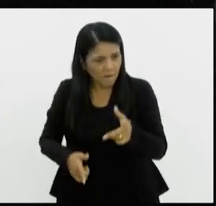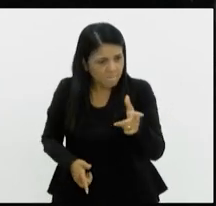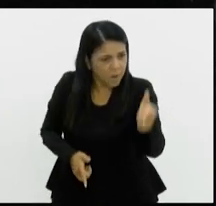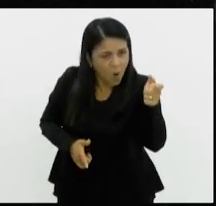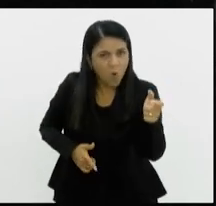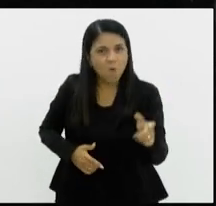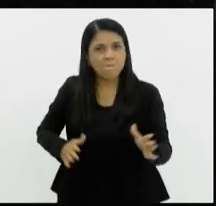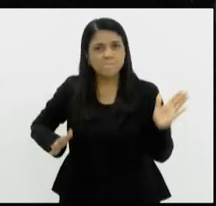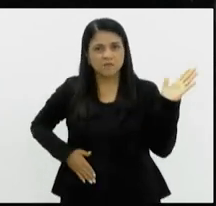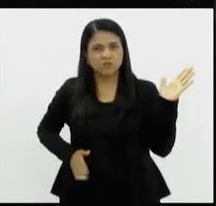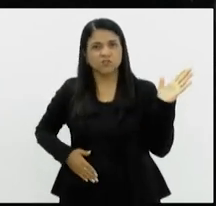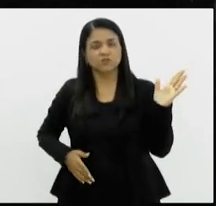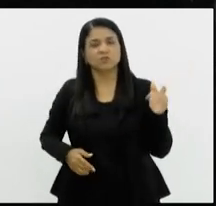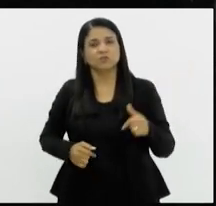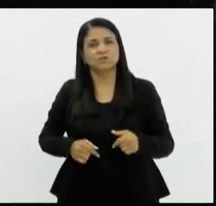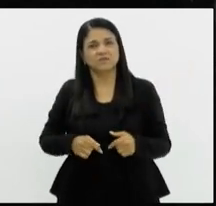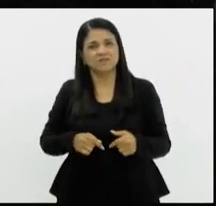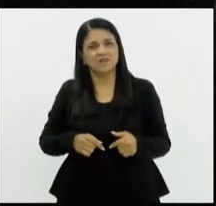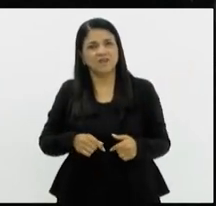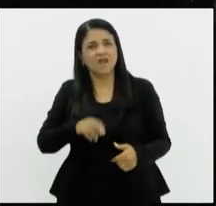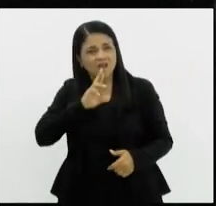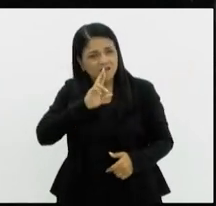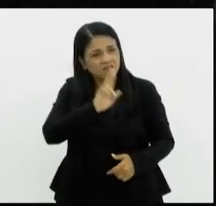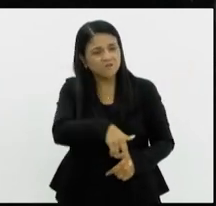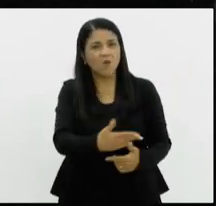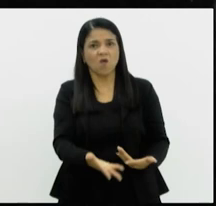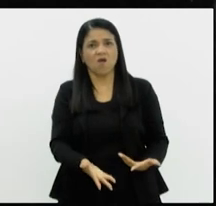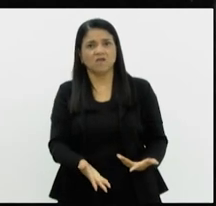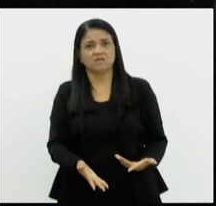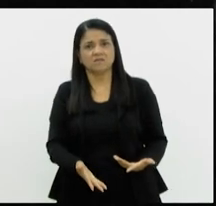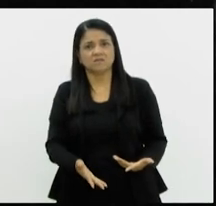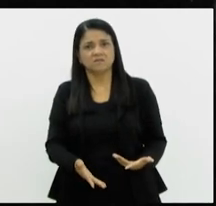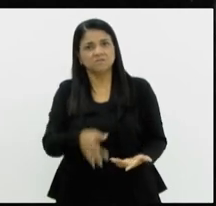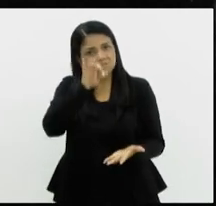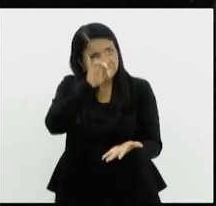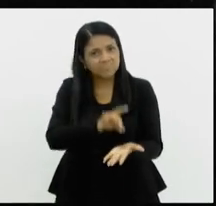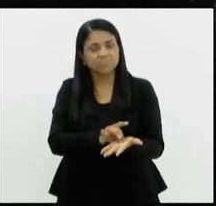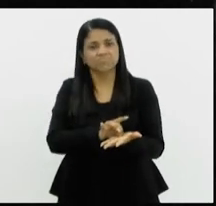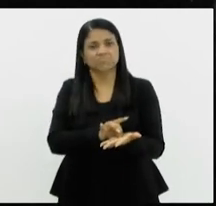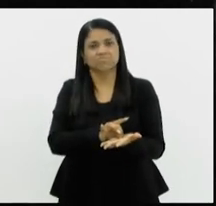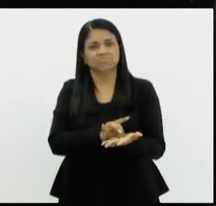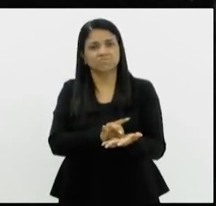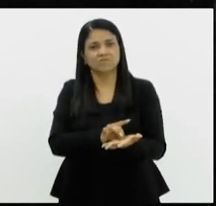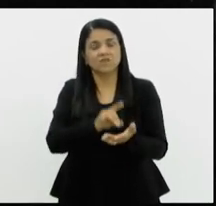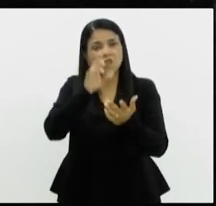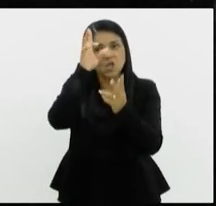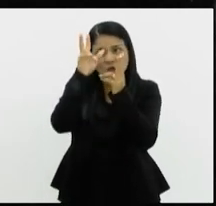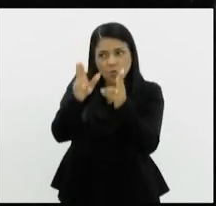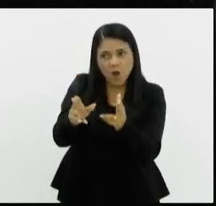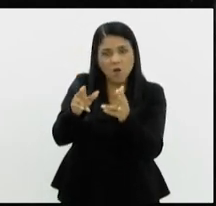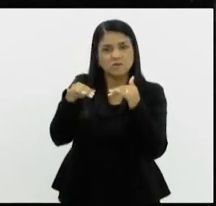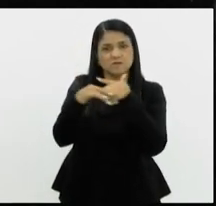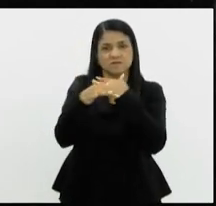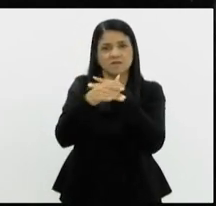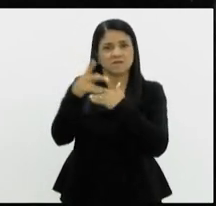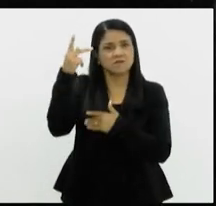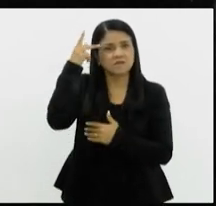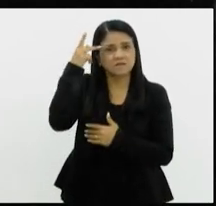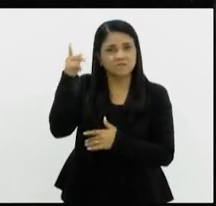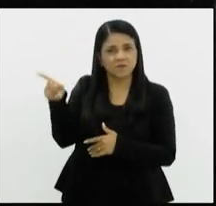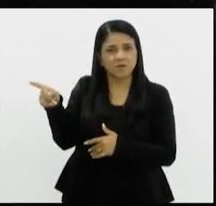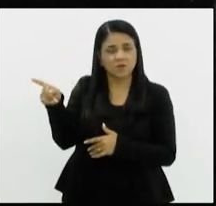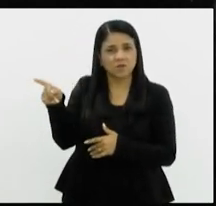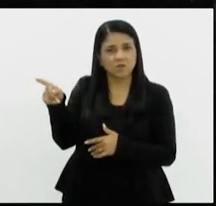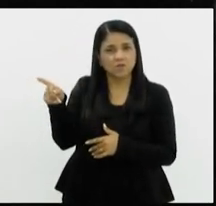vagabundo é essa resposta tem que ser dada tem que fazer como São Paulo São Paulo tá